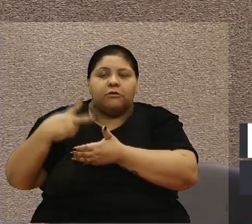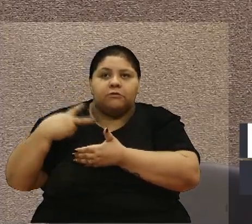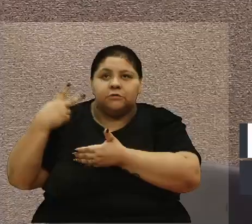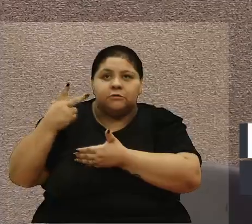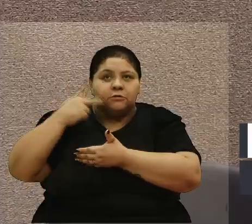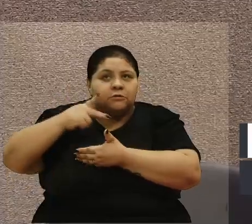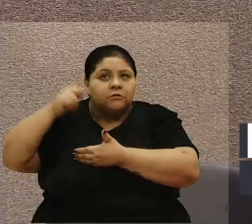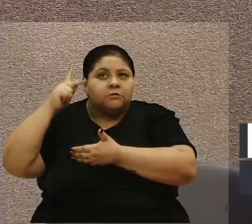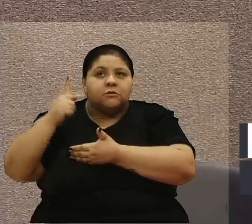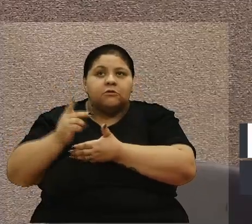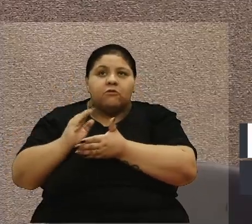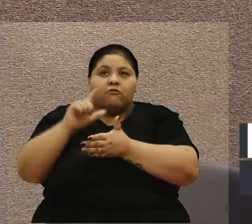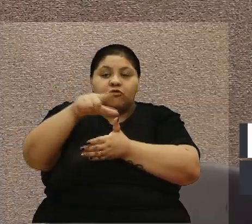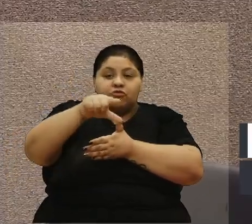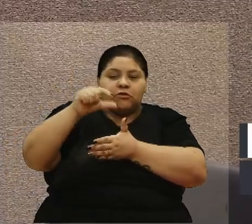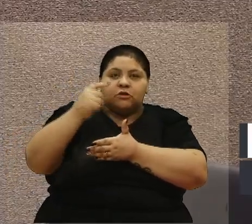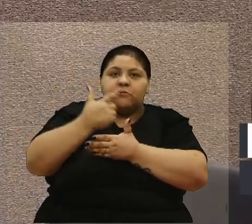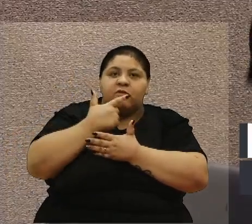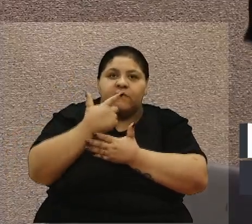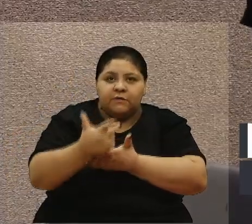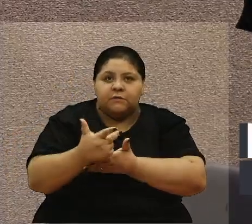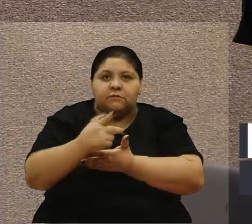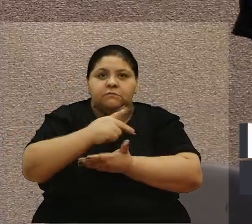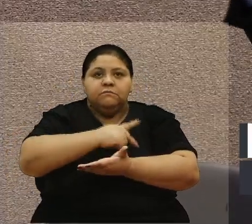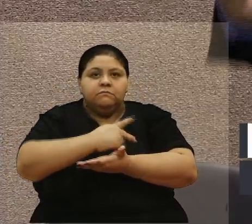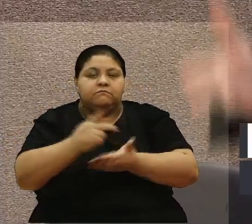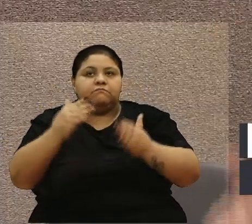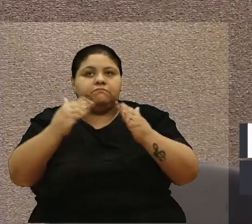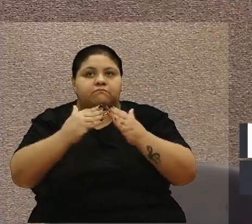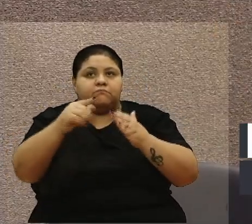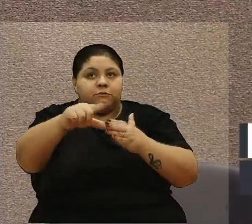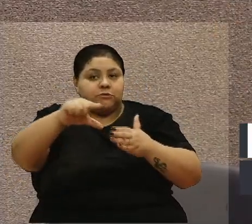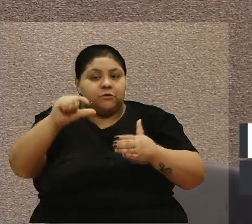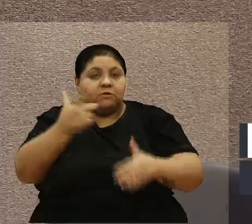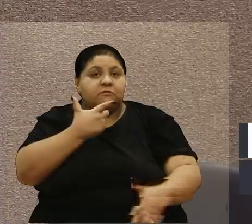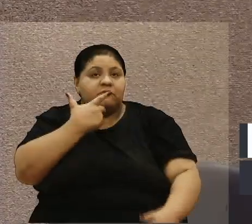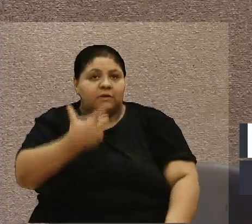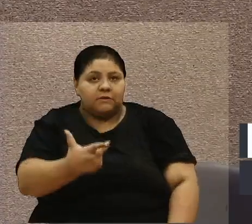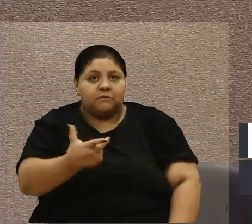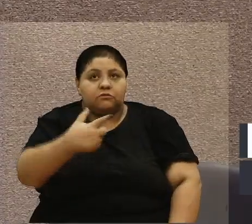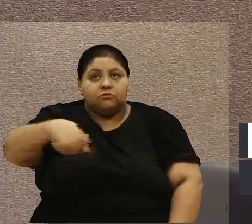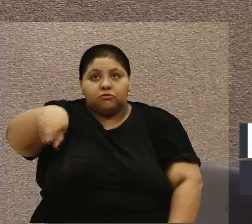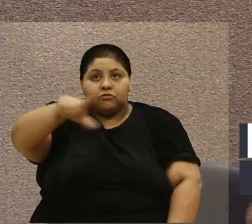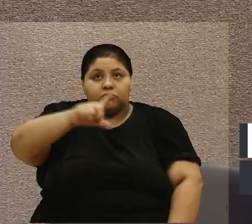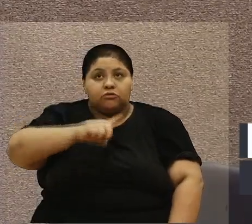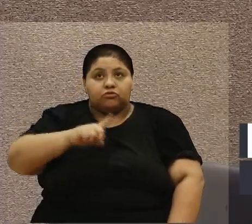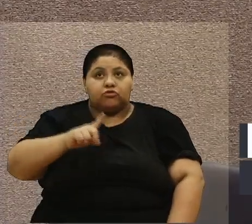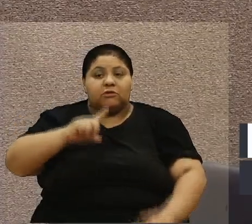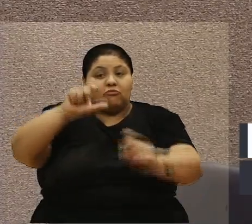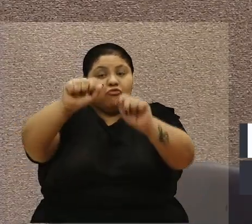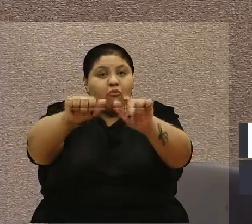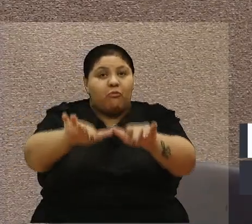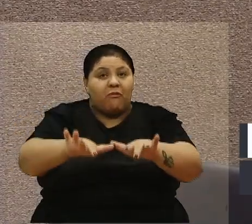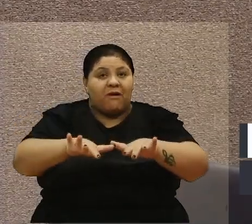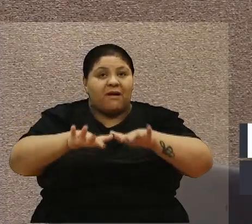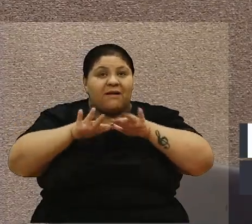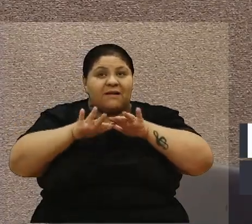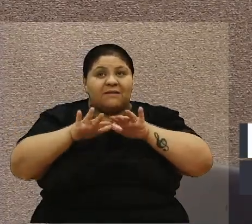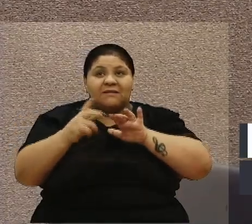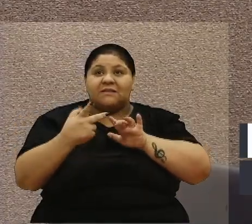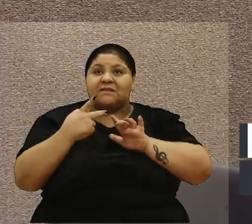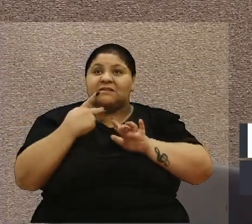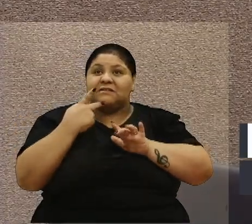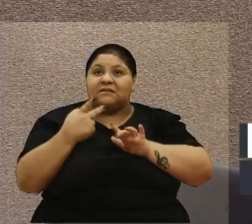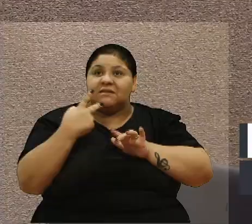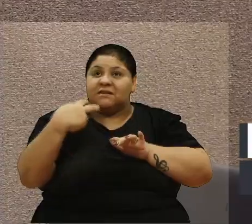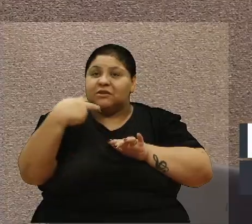Morandi foi eleito para falar, o presidente dessa casa foi eleito para falar. Nós estamos no parlamento, onde se parla, então se a